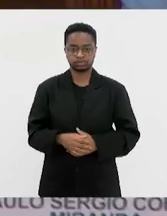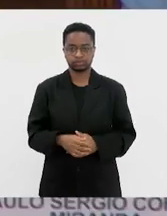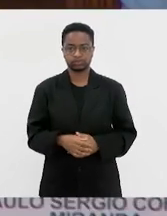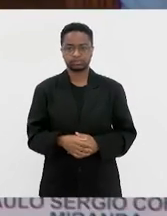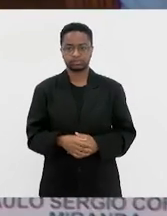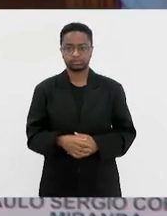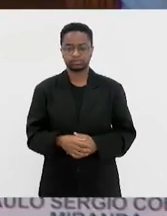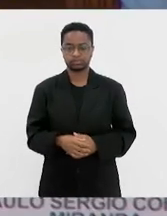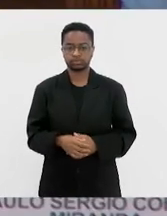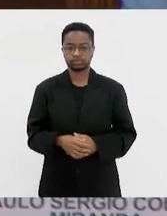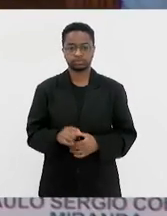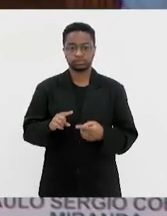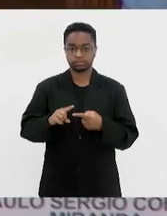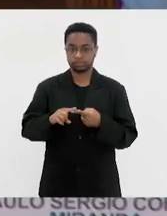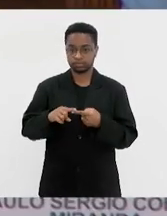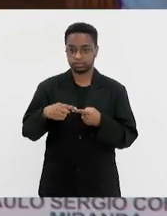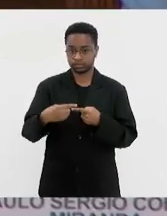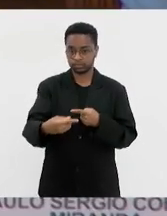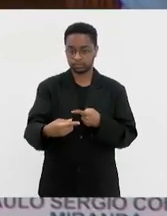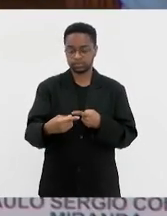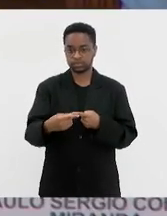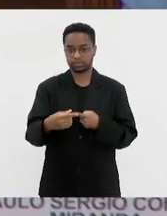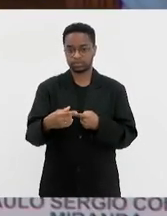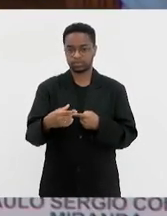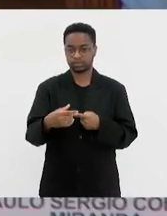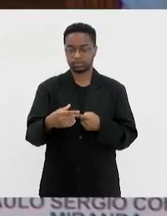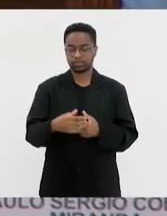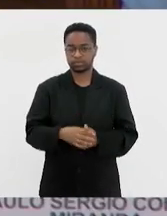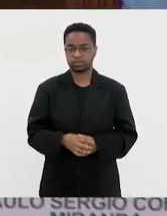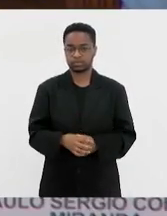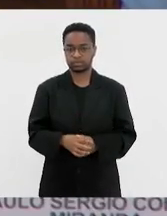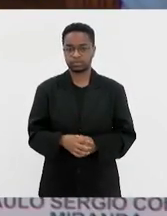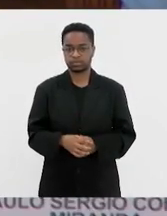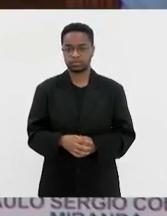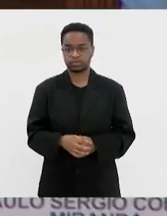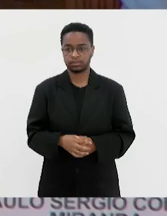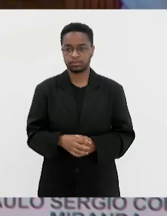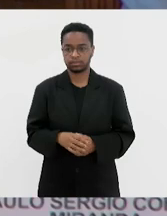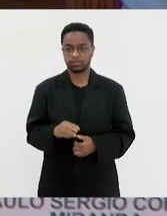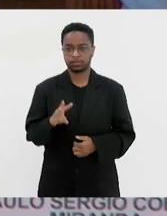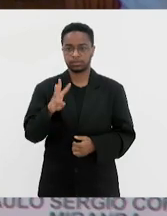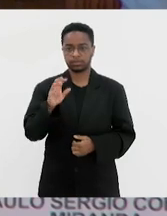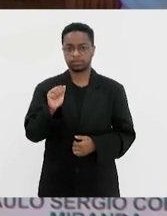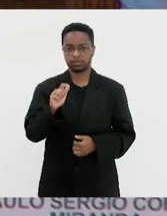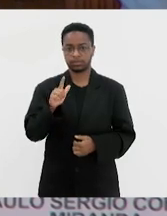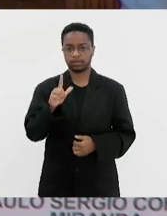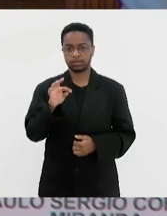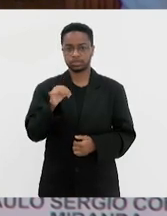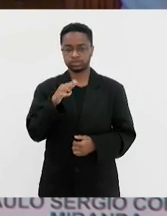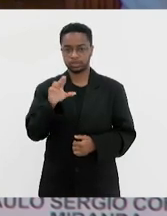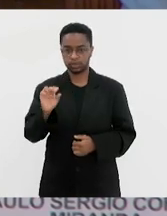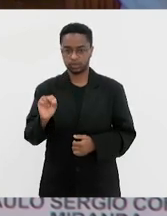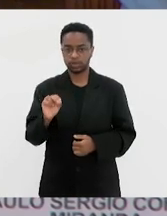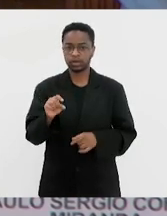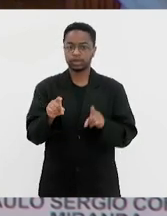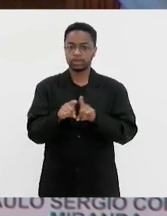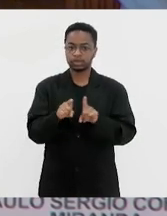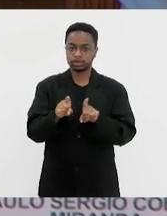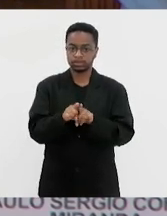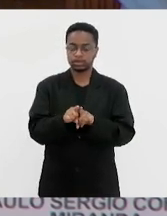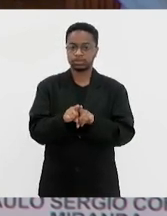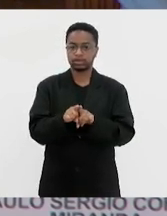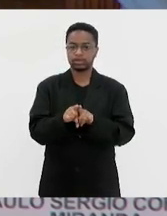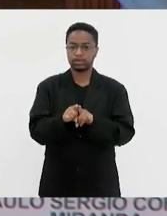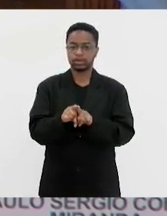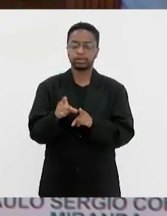Logo, muito breve, lá para as tantas, Valtinho Paixão, quando a gente é eleito, é colocado, travado o seu